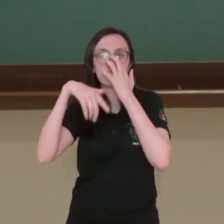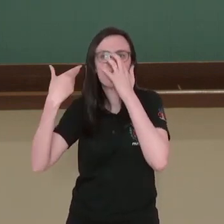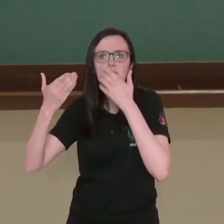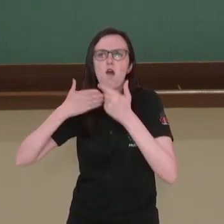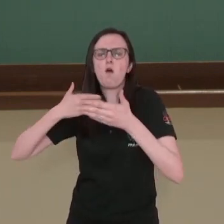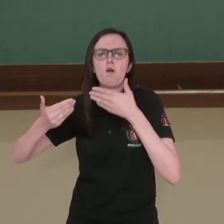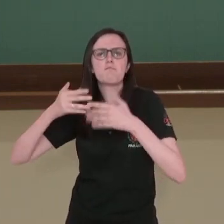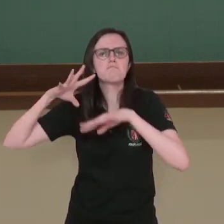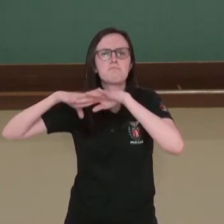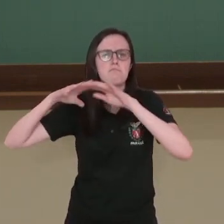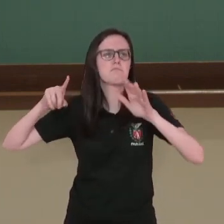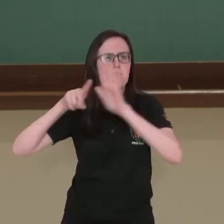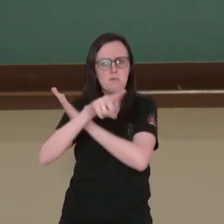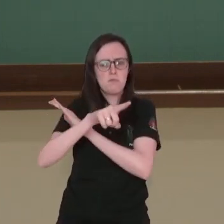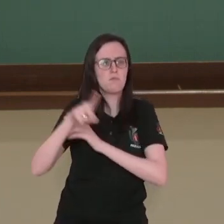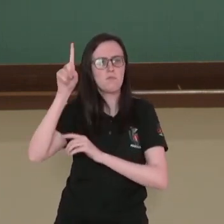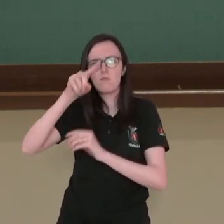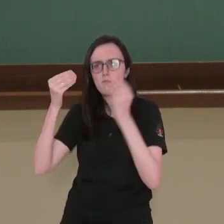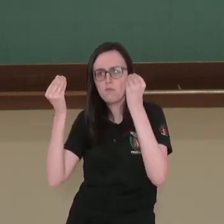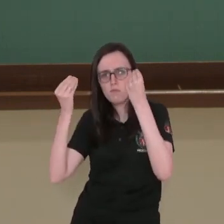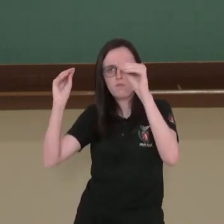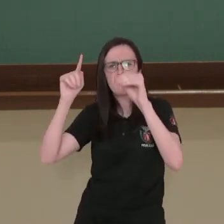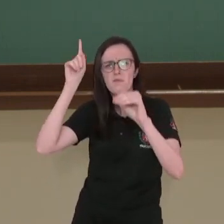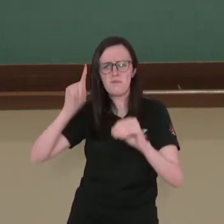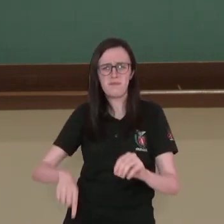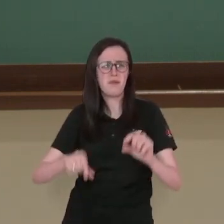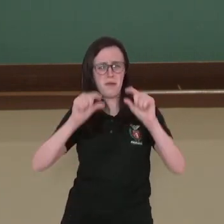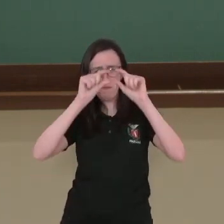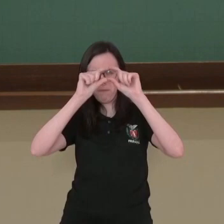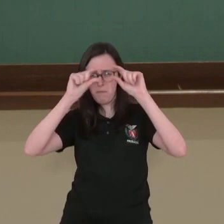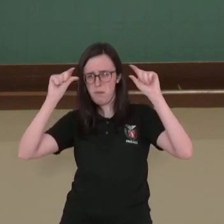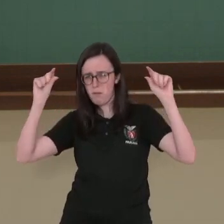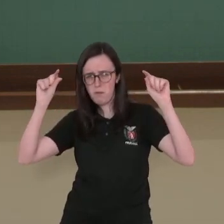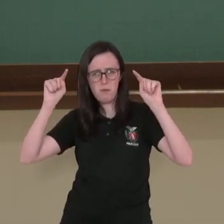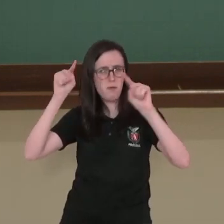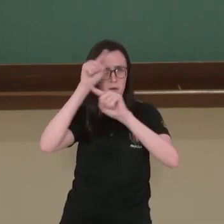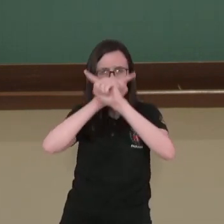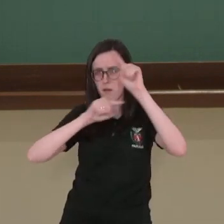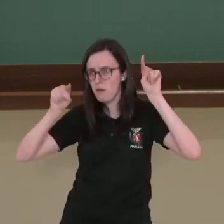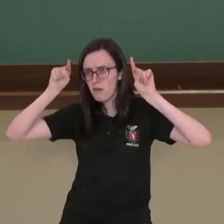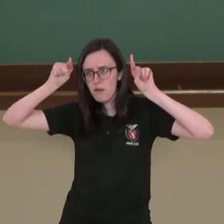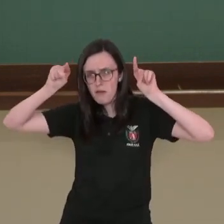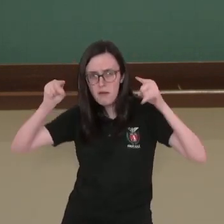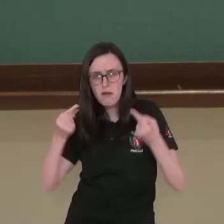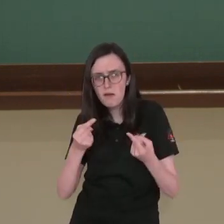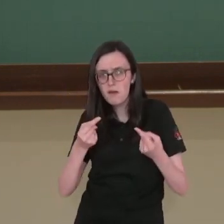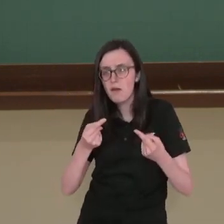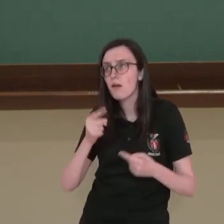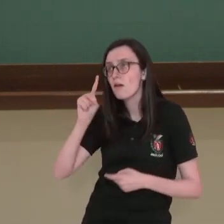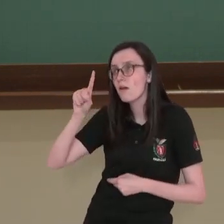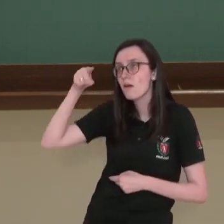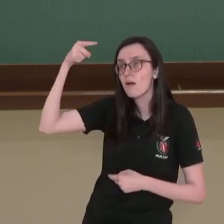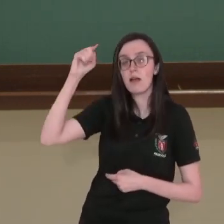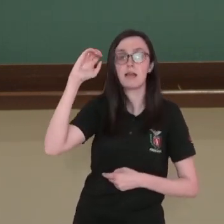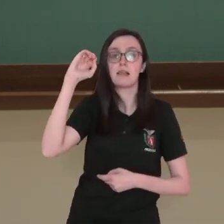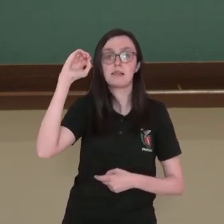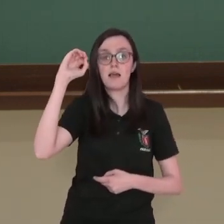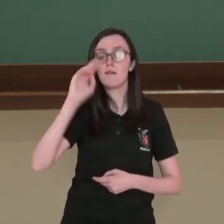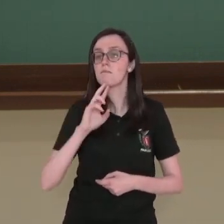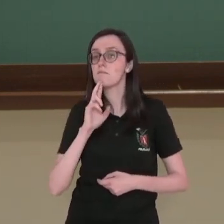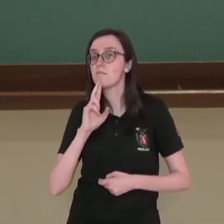qualquer questão da matemática, eles colocam um trambolho matemático, colocam entre parênteses e elevam a 0.